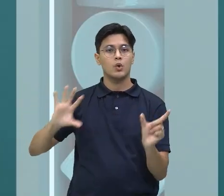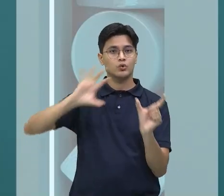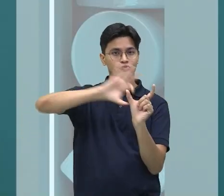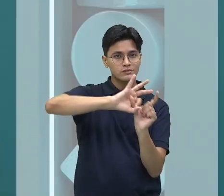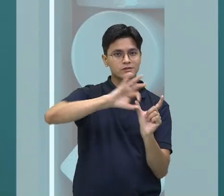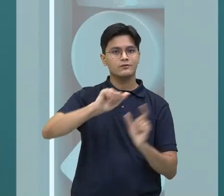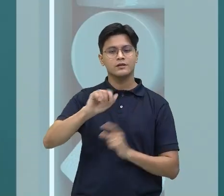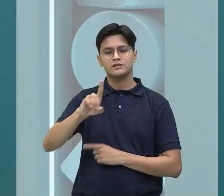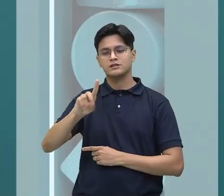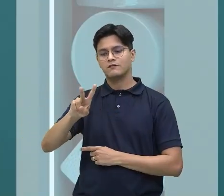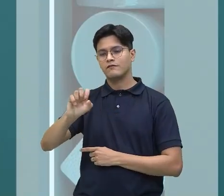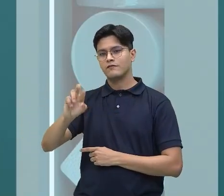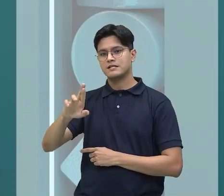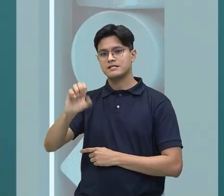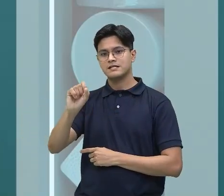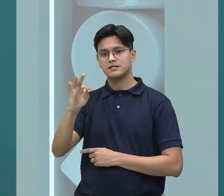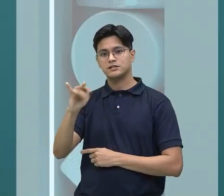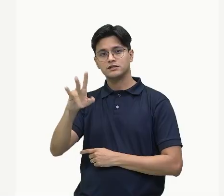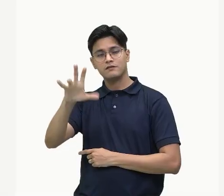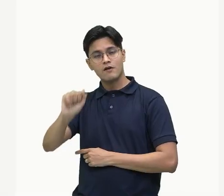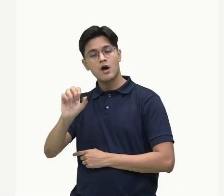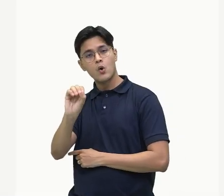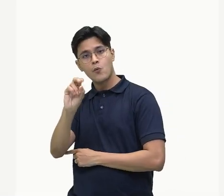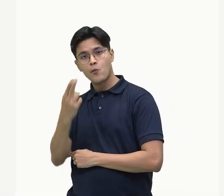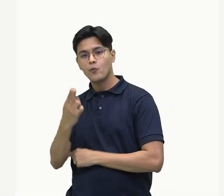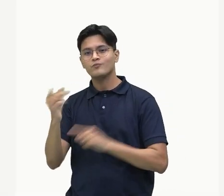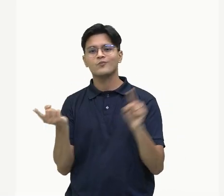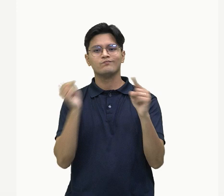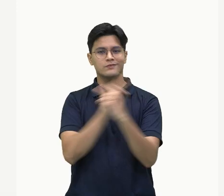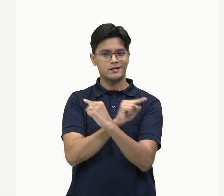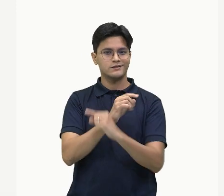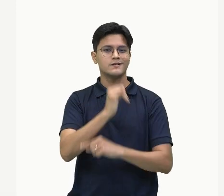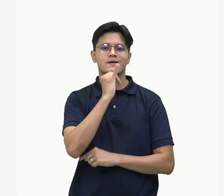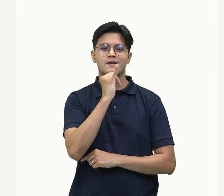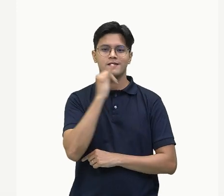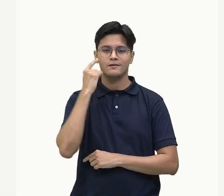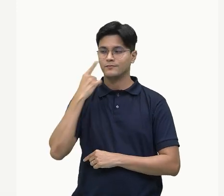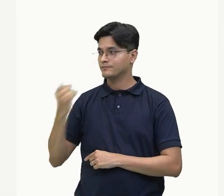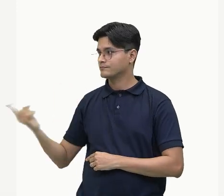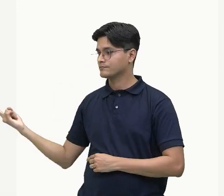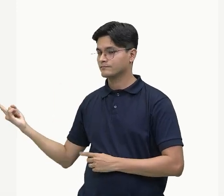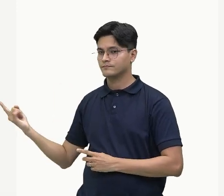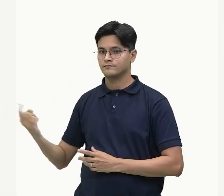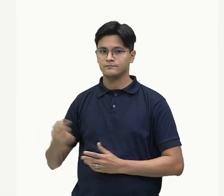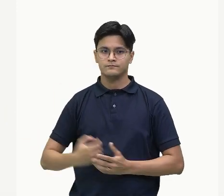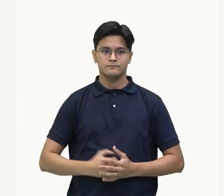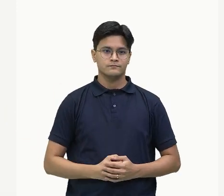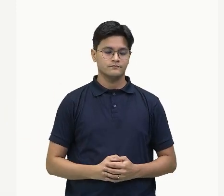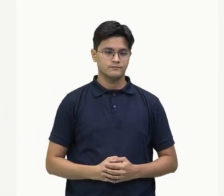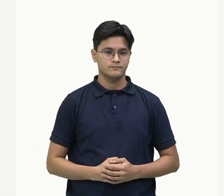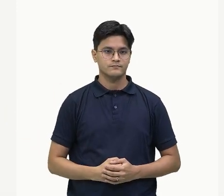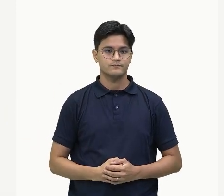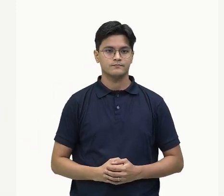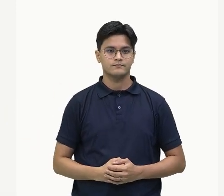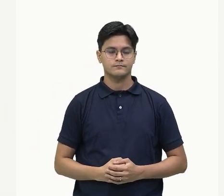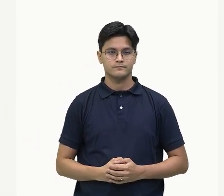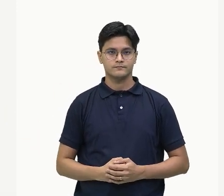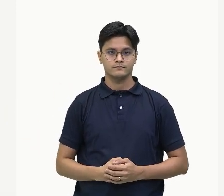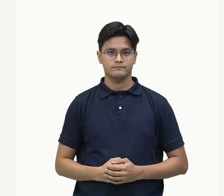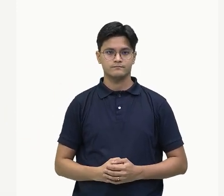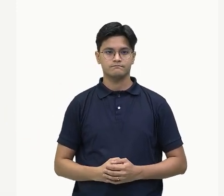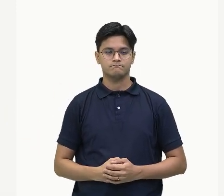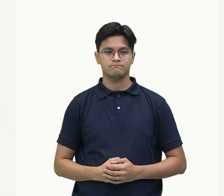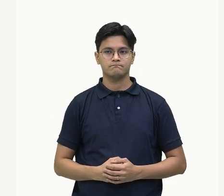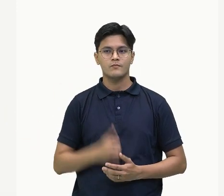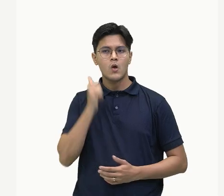de contraste. Voltando ali para o nosso exemplo. Então, she is tired, but she's working. Ela está